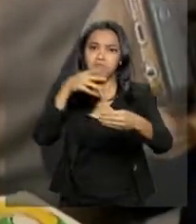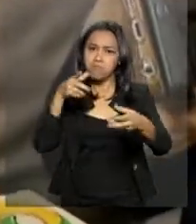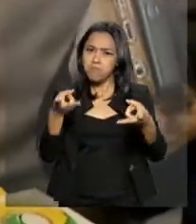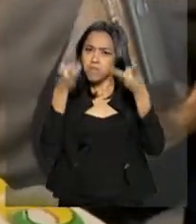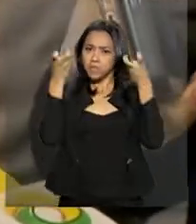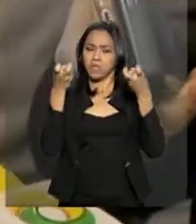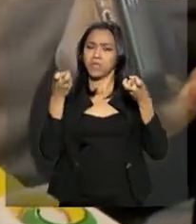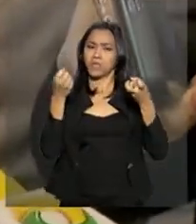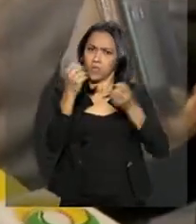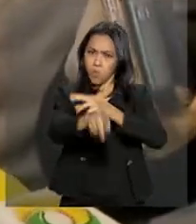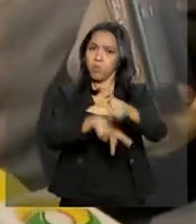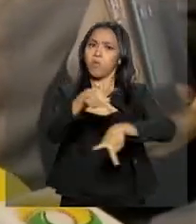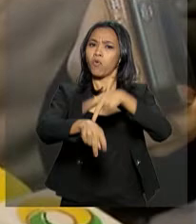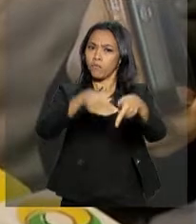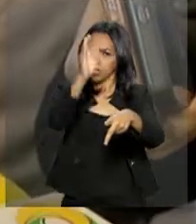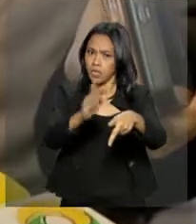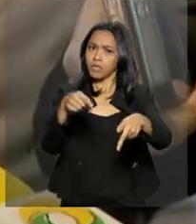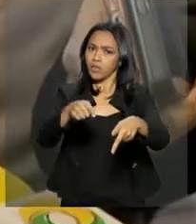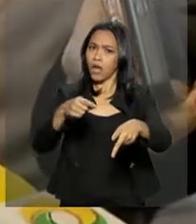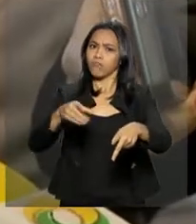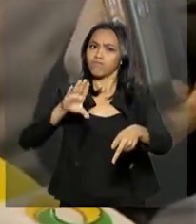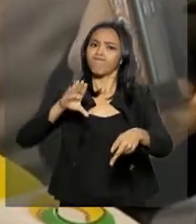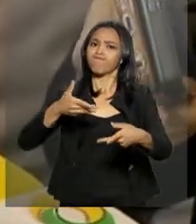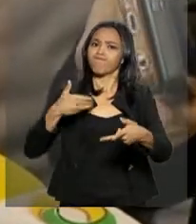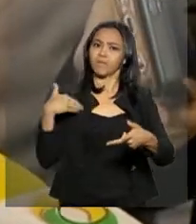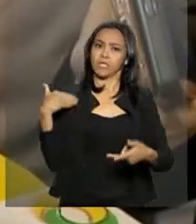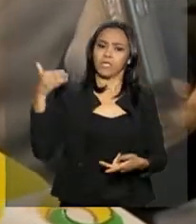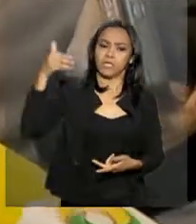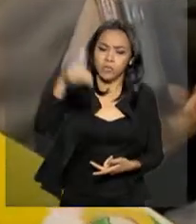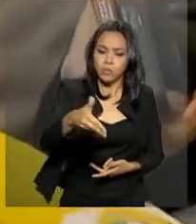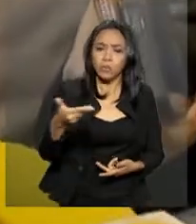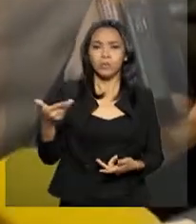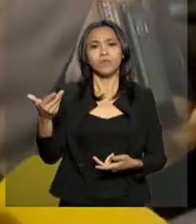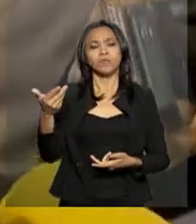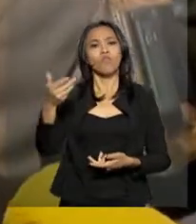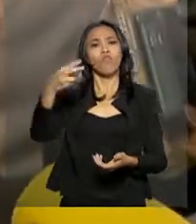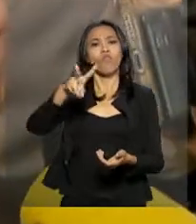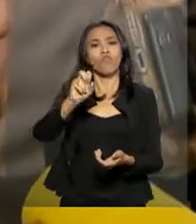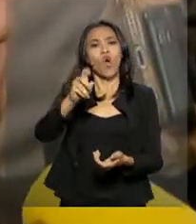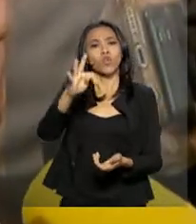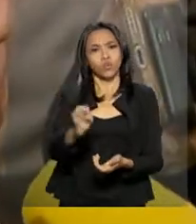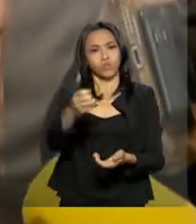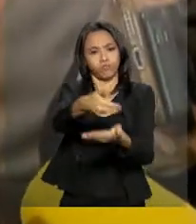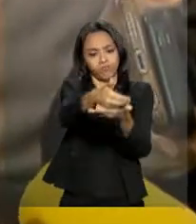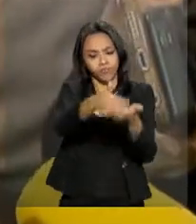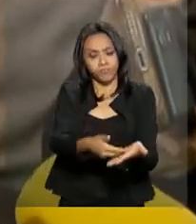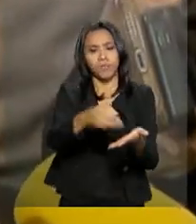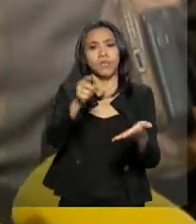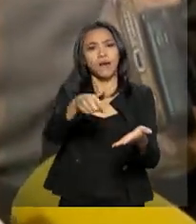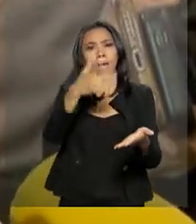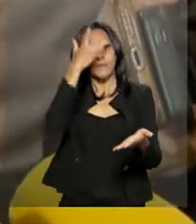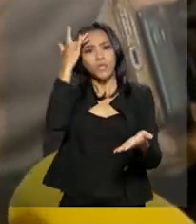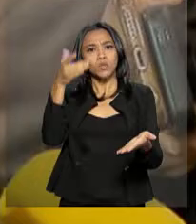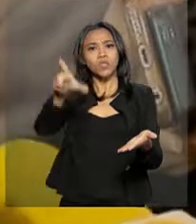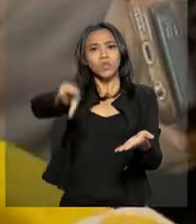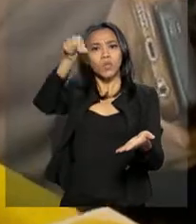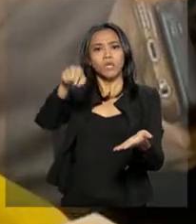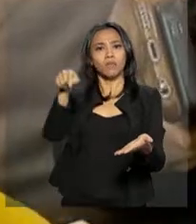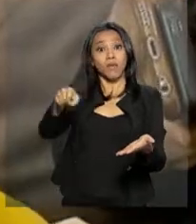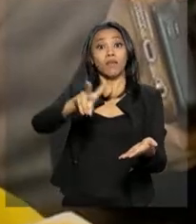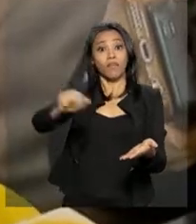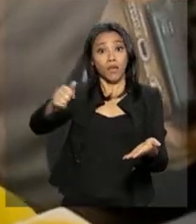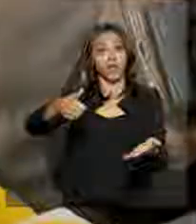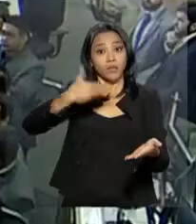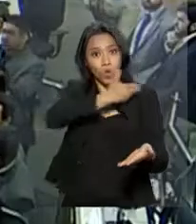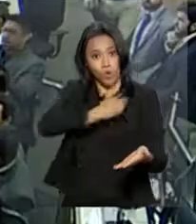ordeiramente está exercendo a sua soberania portanto dando por meio do voto uma procuração aqueles que vão a dirigir